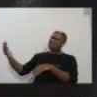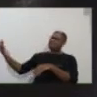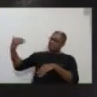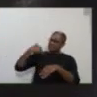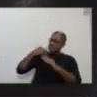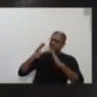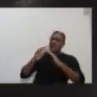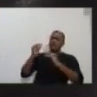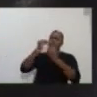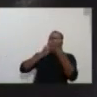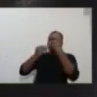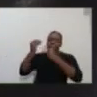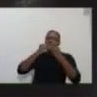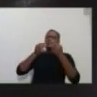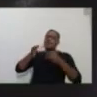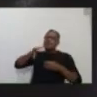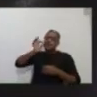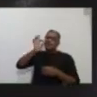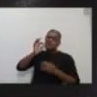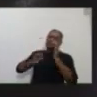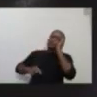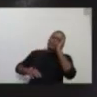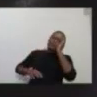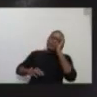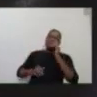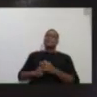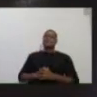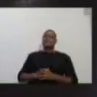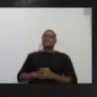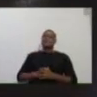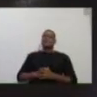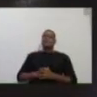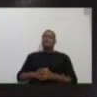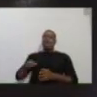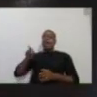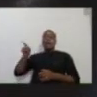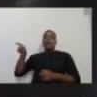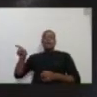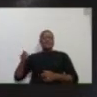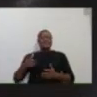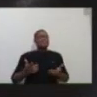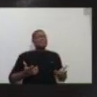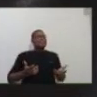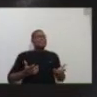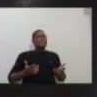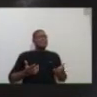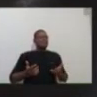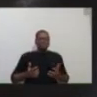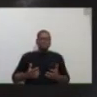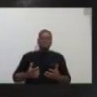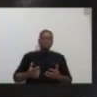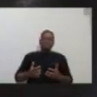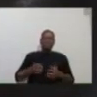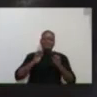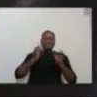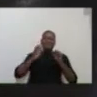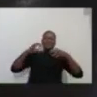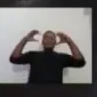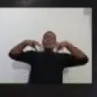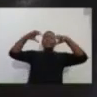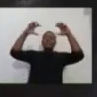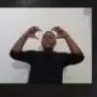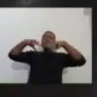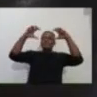Ele ficou muito ancho. A noite estava chuvosa, teve que ir para o meu rancho com a mulherzona